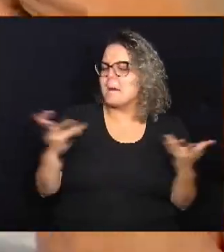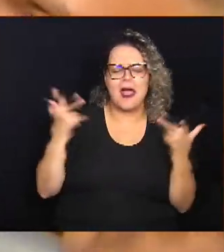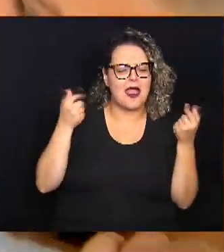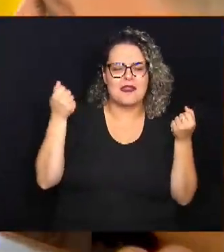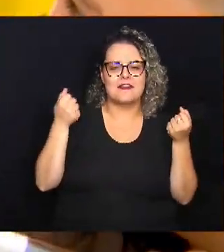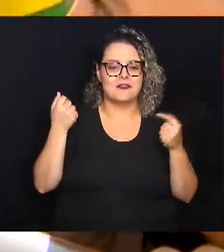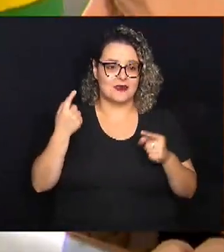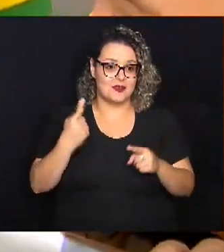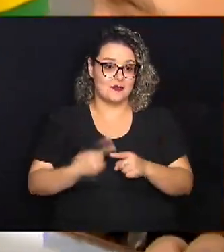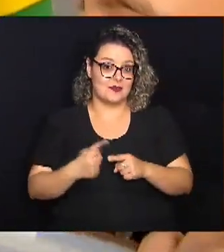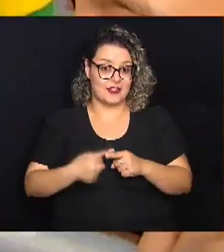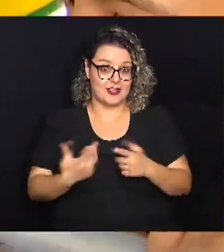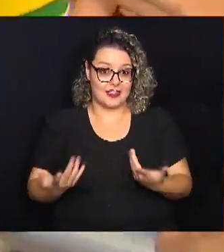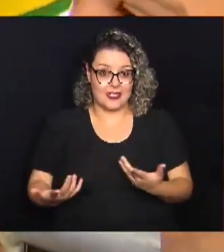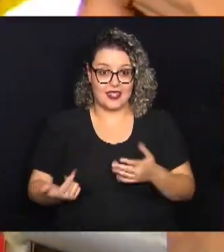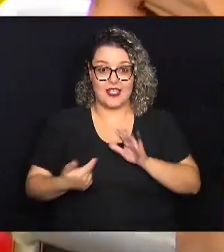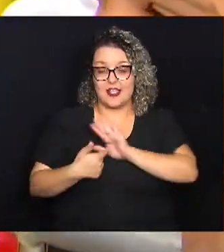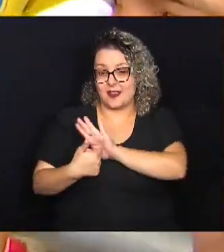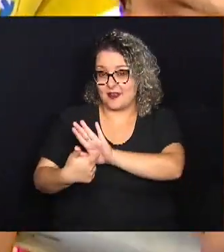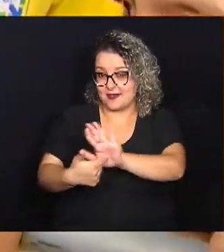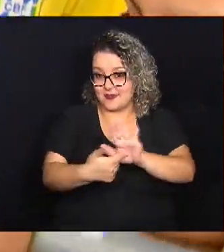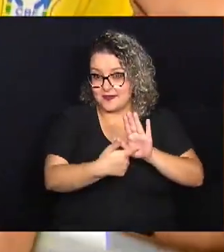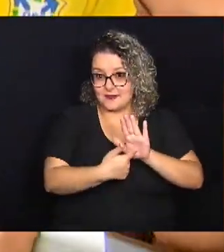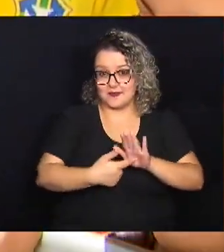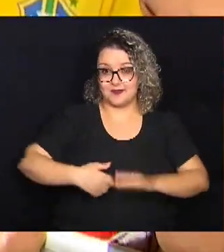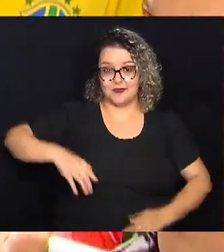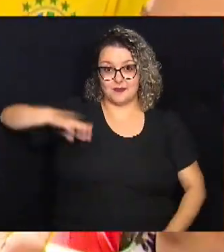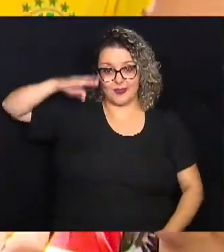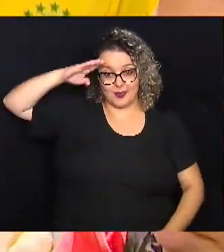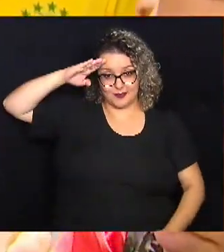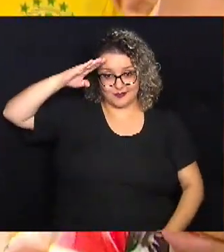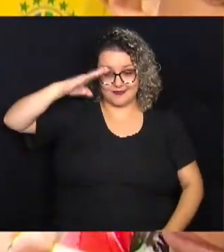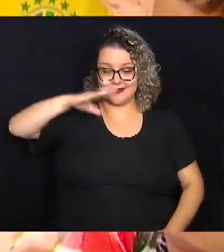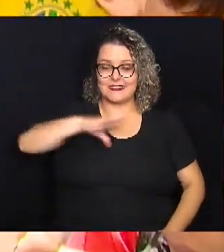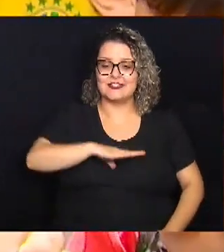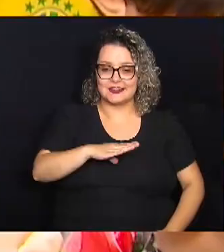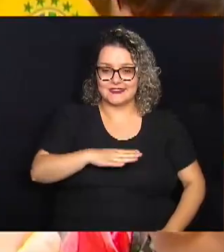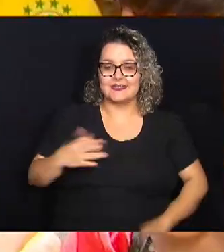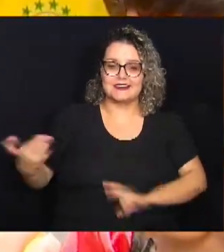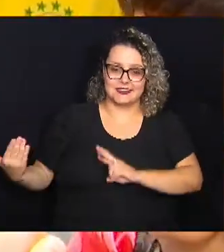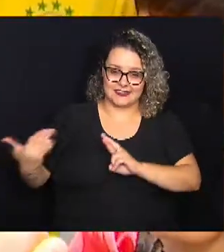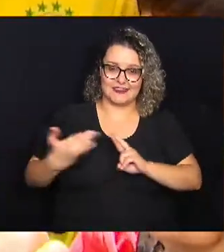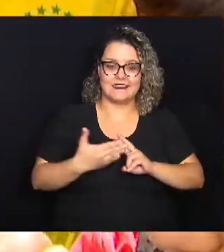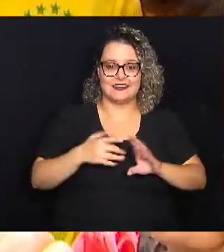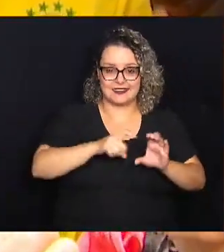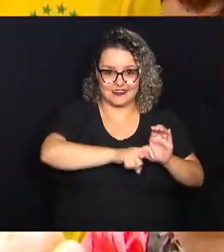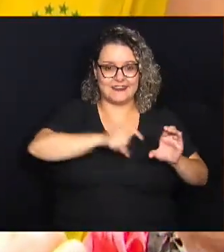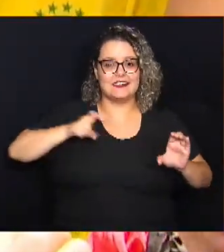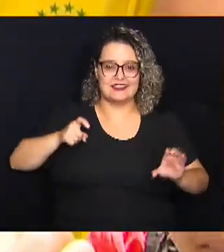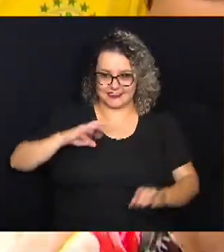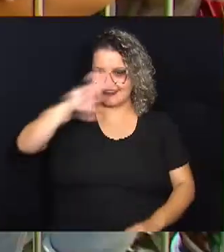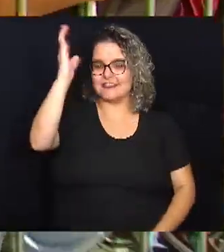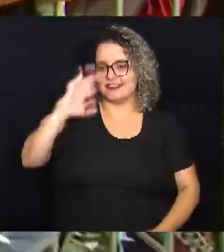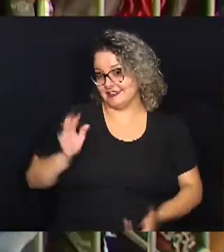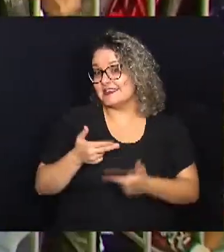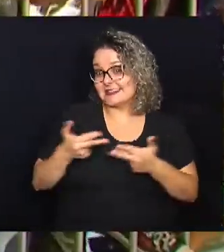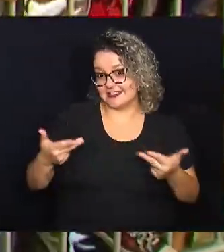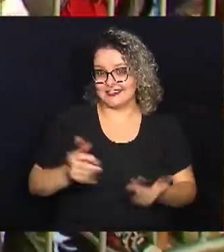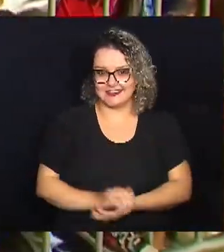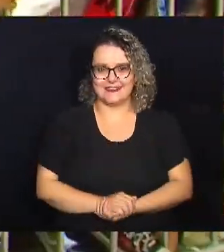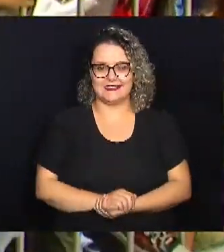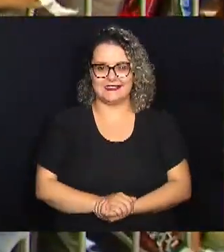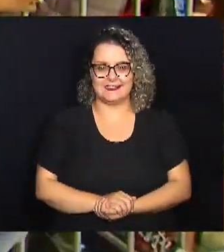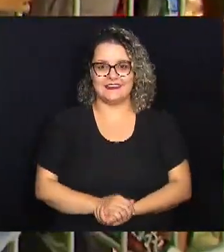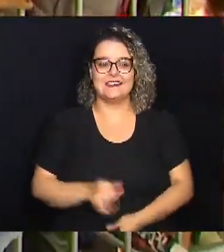Por causa que apareceu os guardas municipais representando a independência do Brasil, essas coisas. E